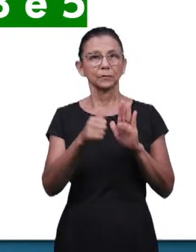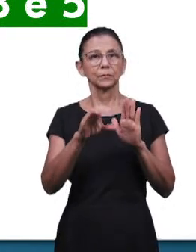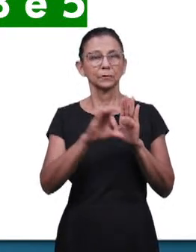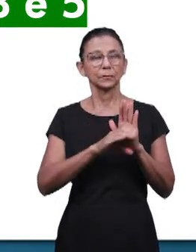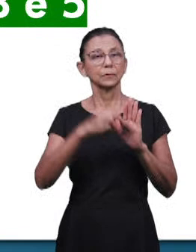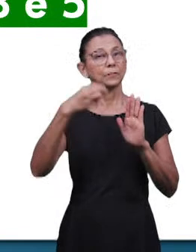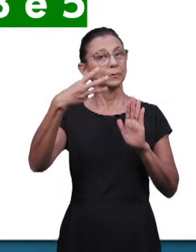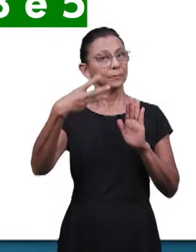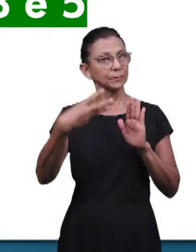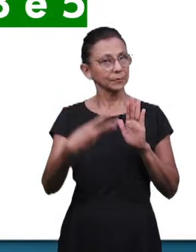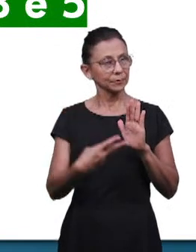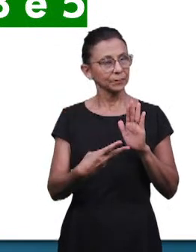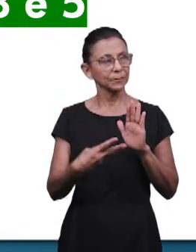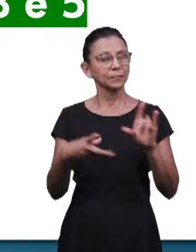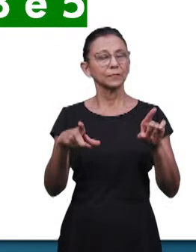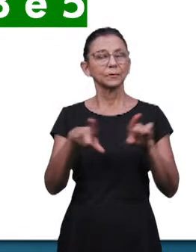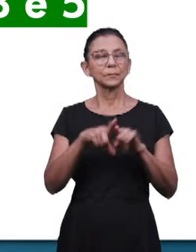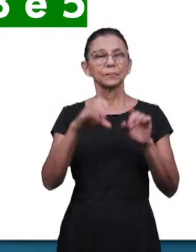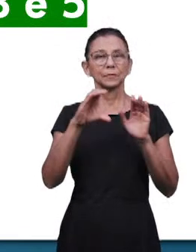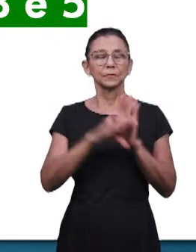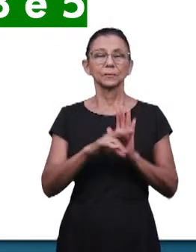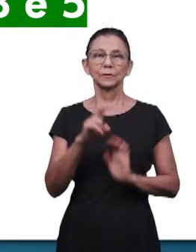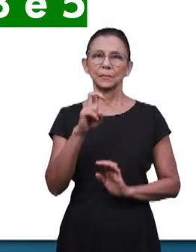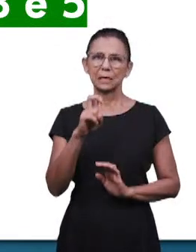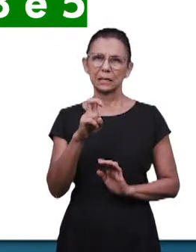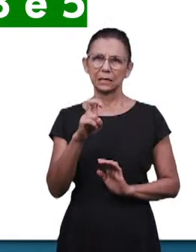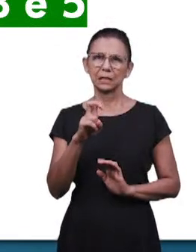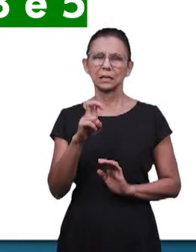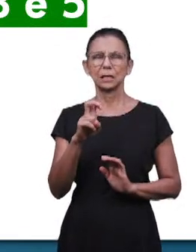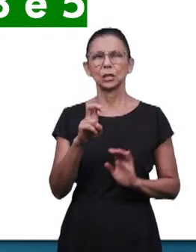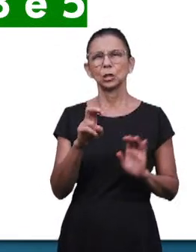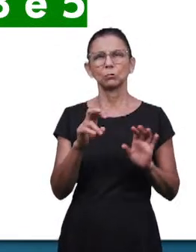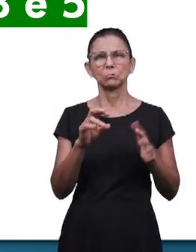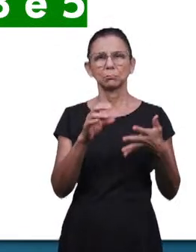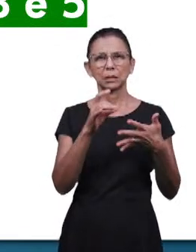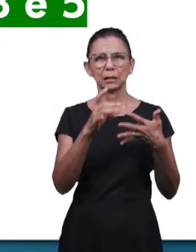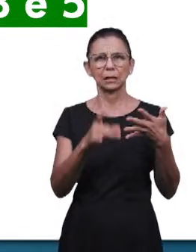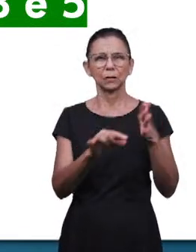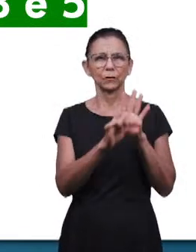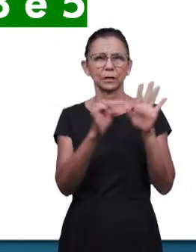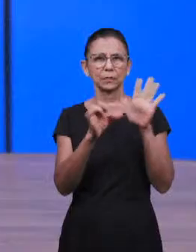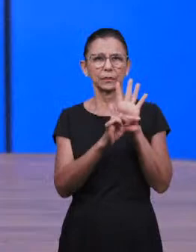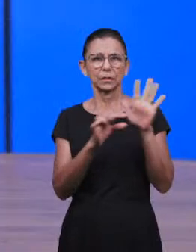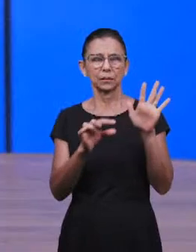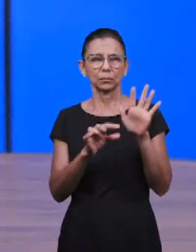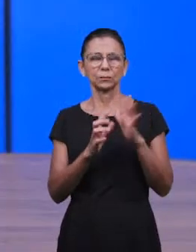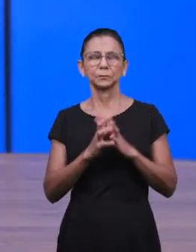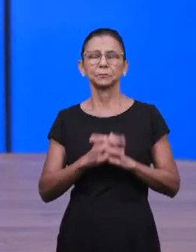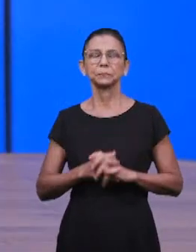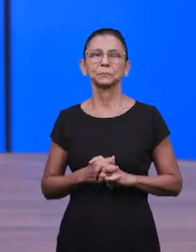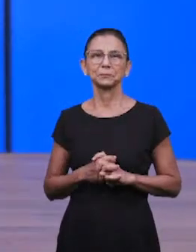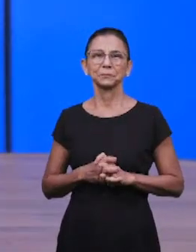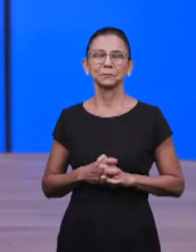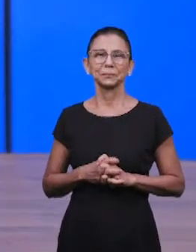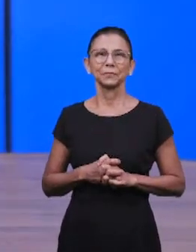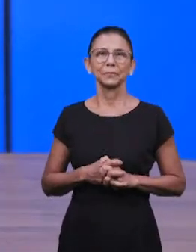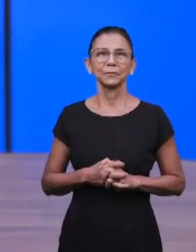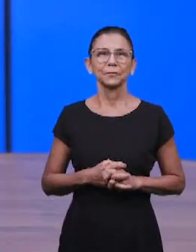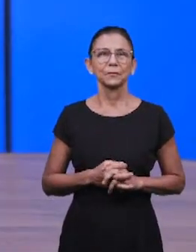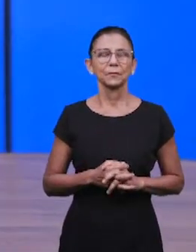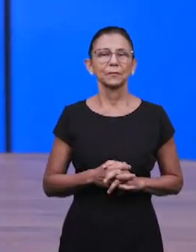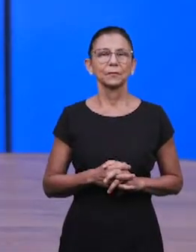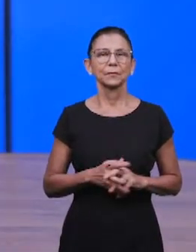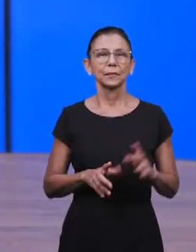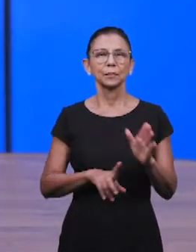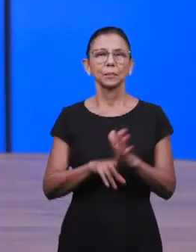no capítulo 3 e também no capítulo 5, alguns versículos de cada um dos capítulos. Vamos então à nossa primeira